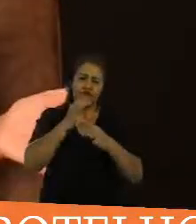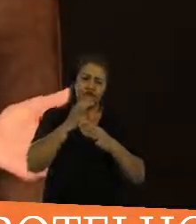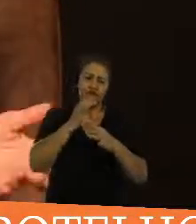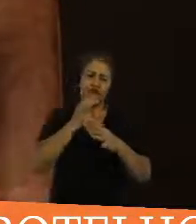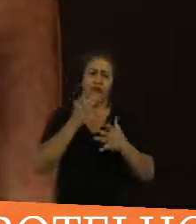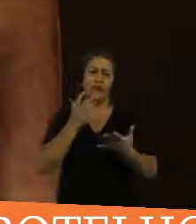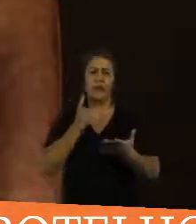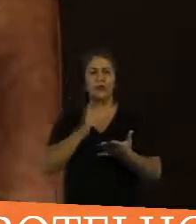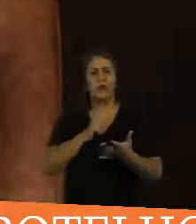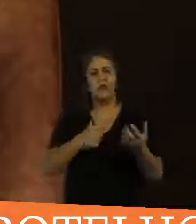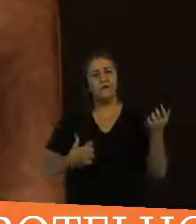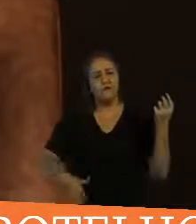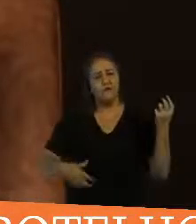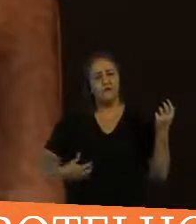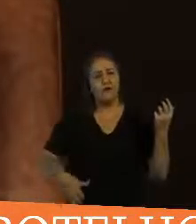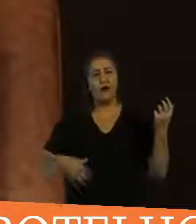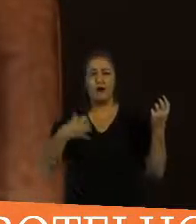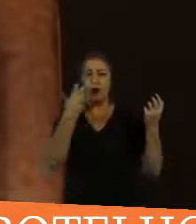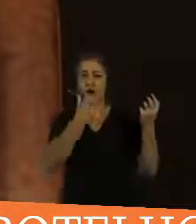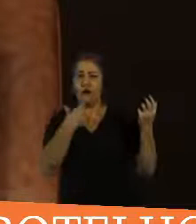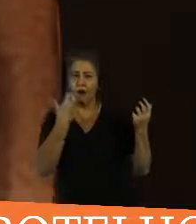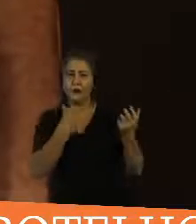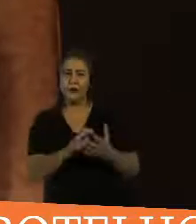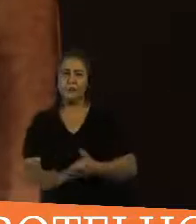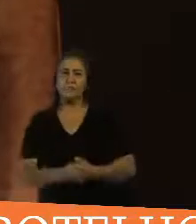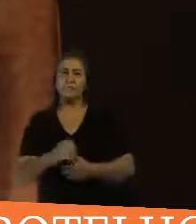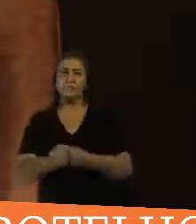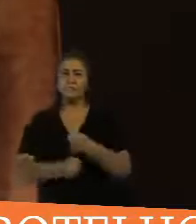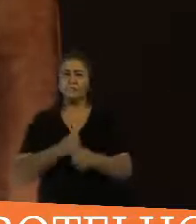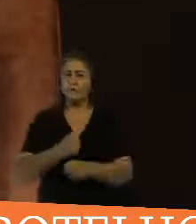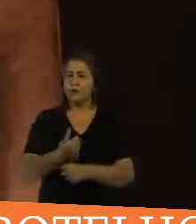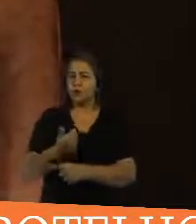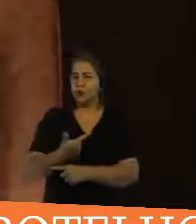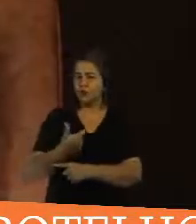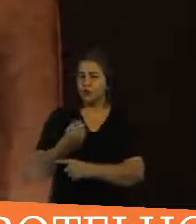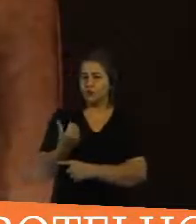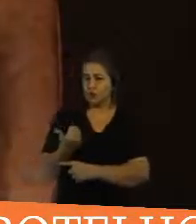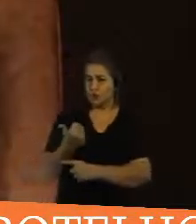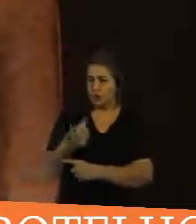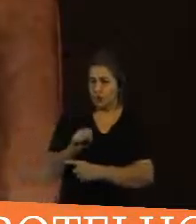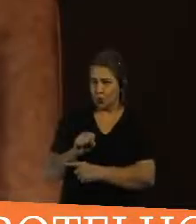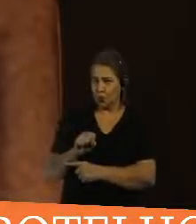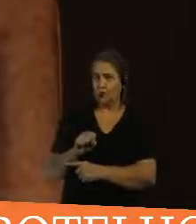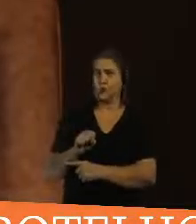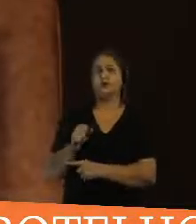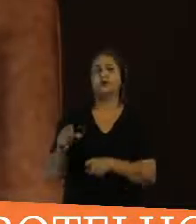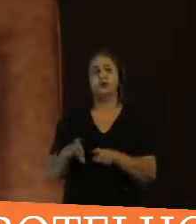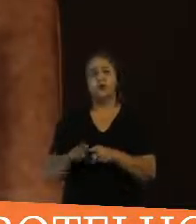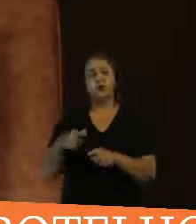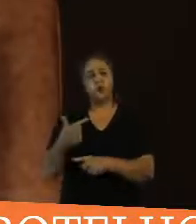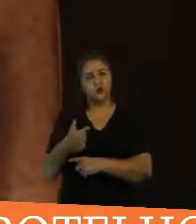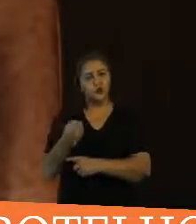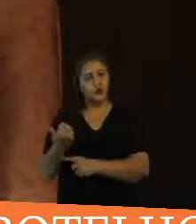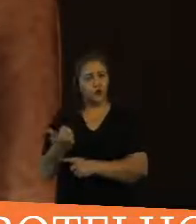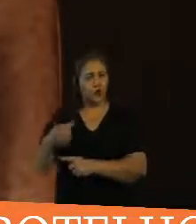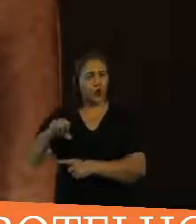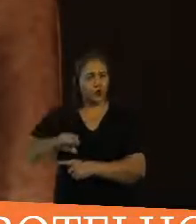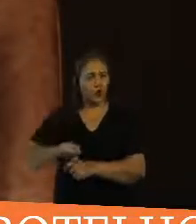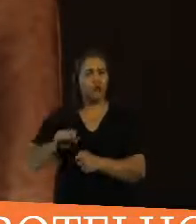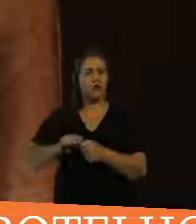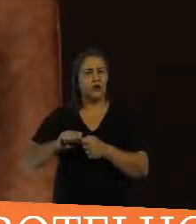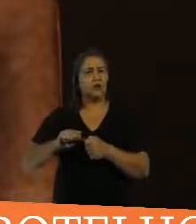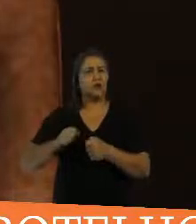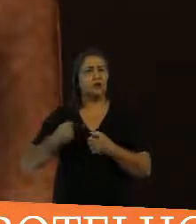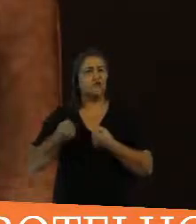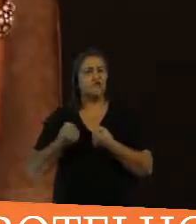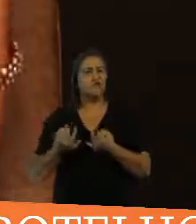próprio canto. No ano de 2018 e 2019, nós fizemos uma série de concertos